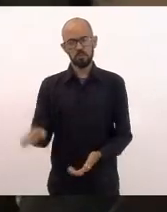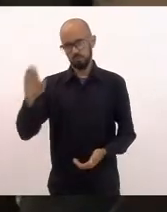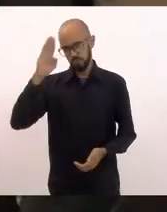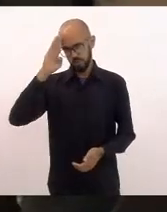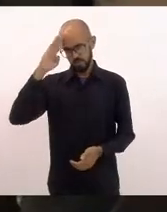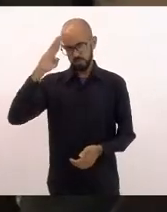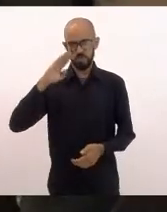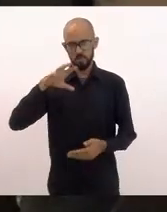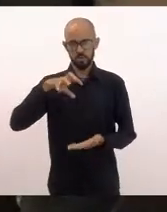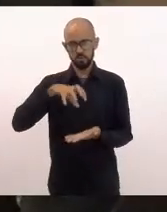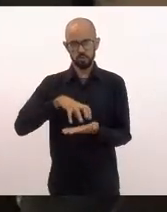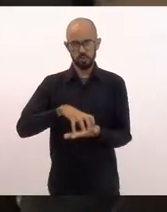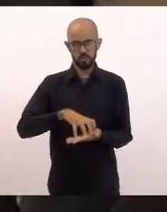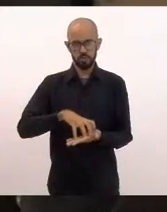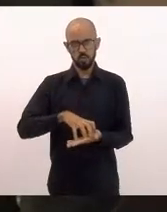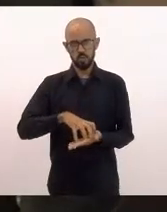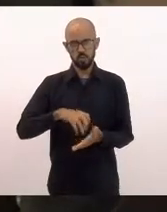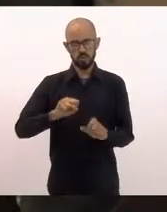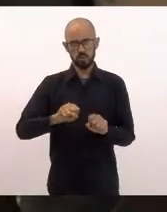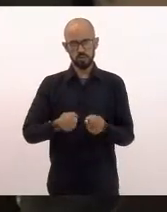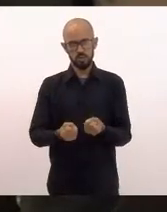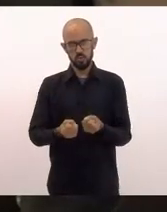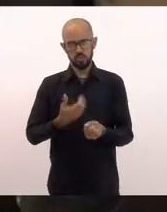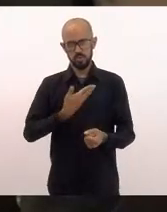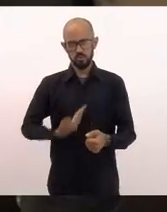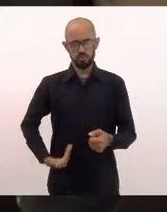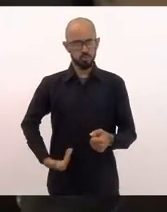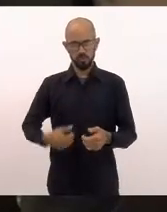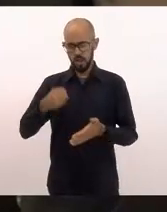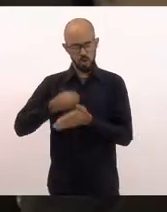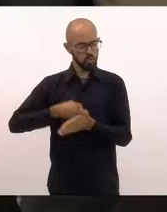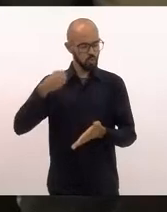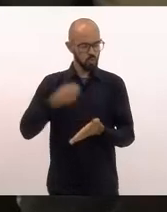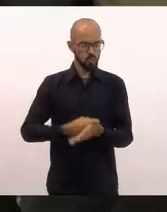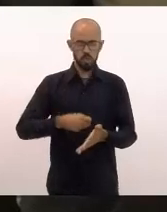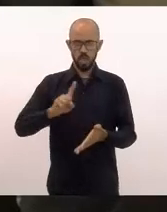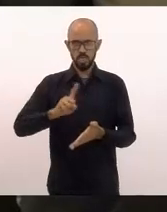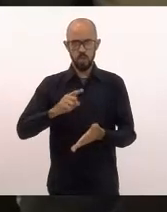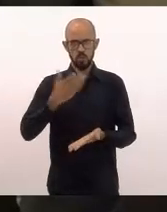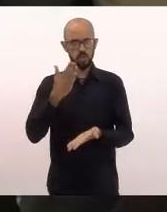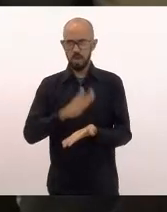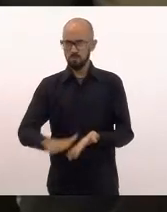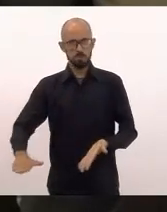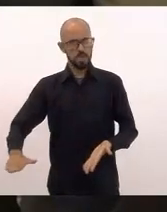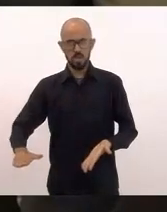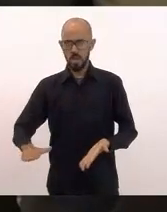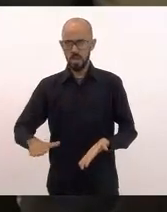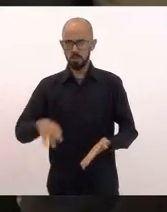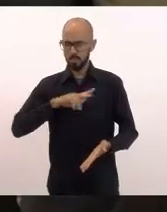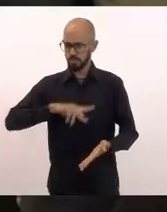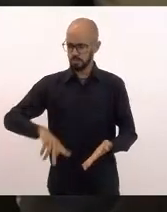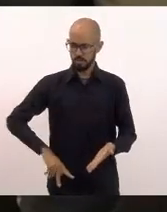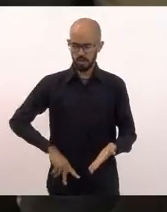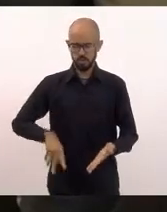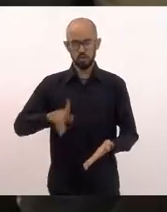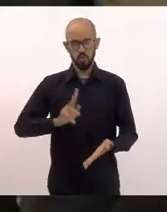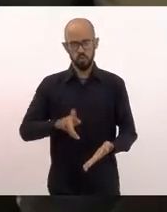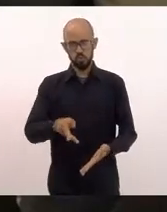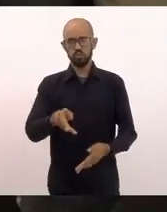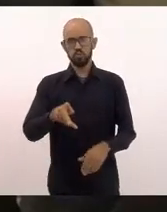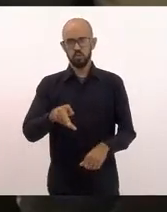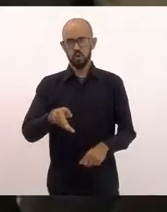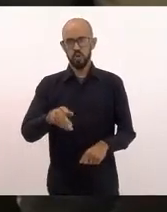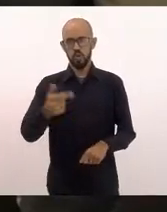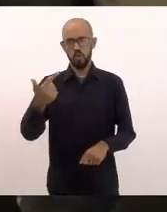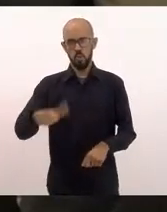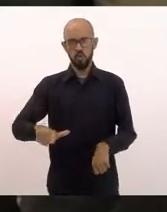da segurança pública. A luta não acaba hoje, senhor presidente. A luta continua.